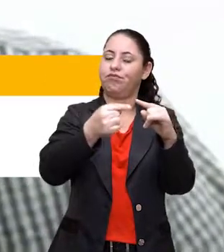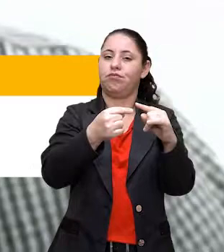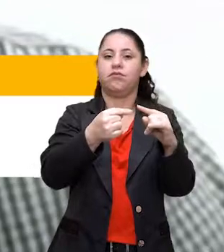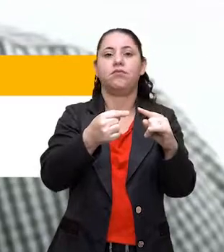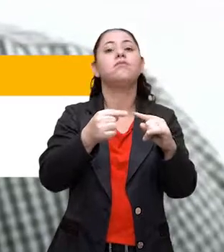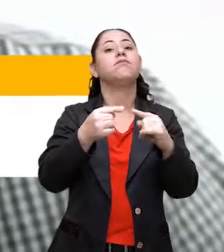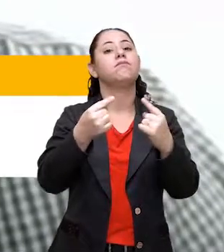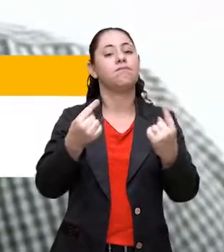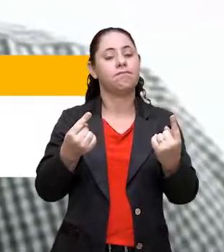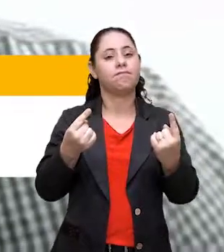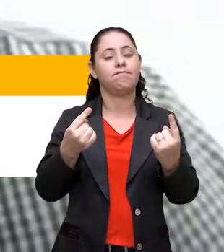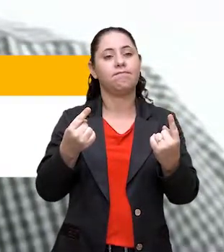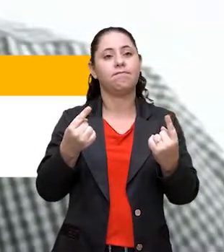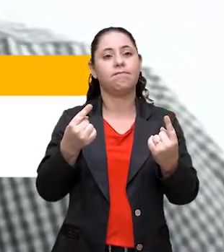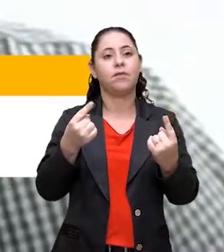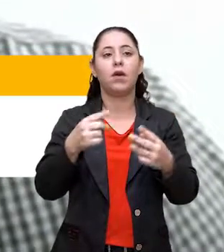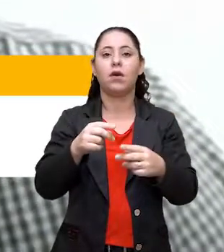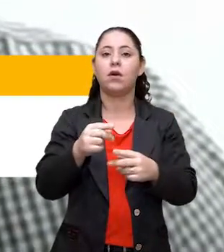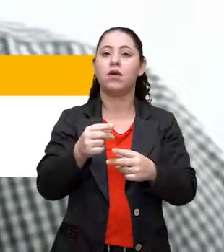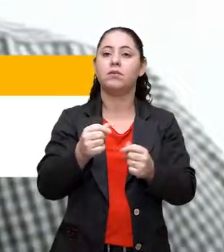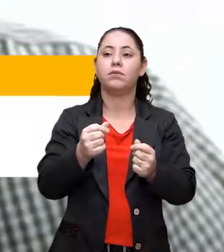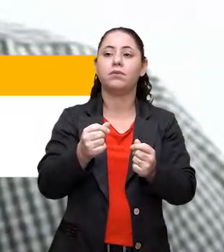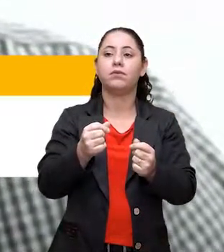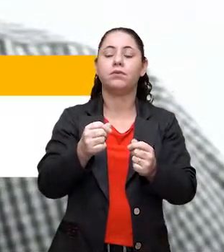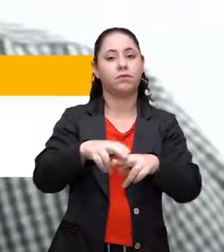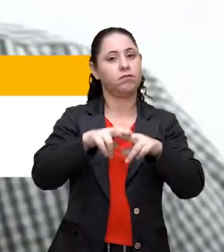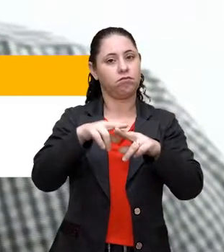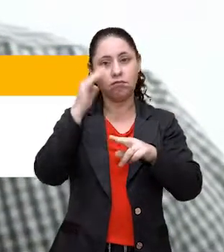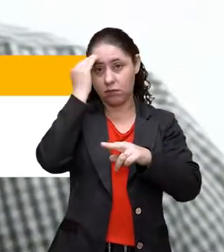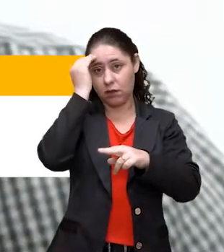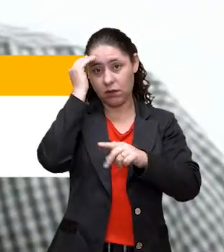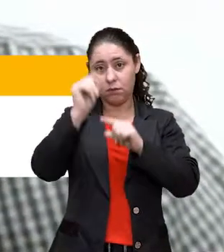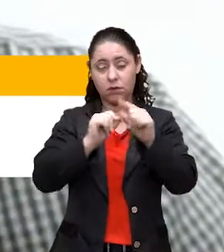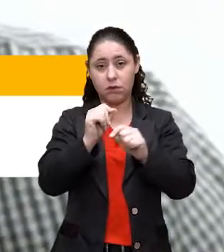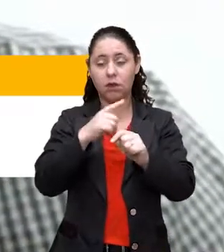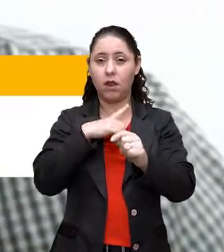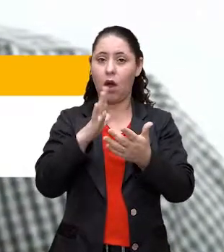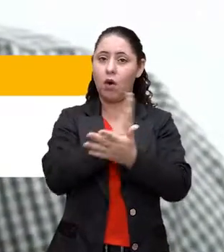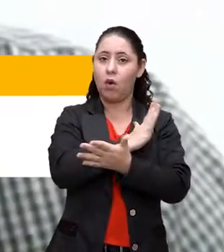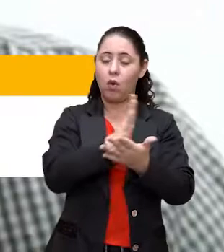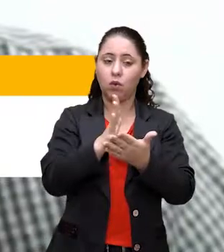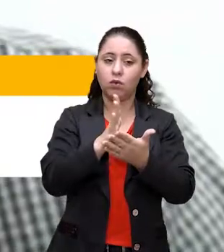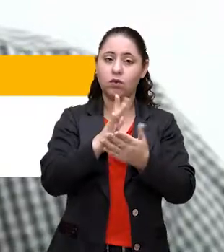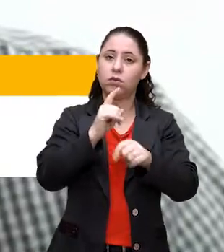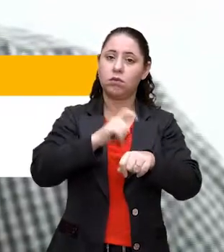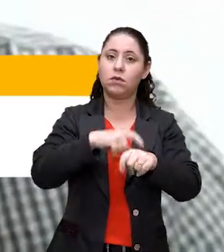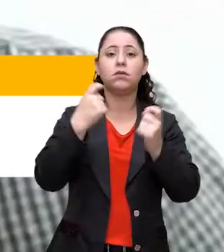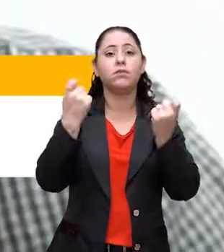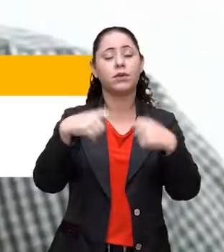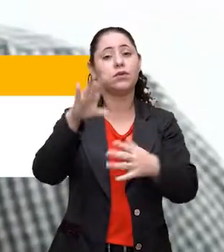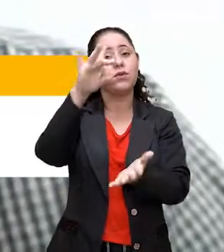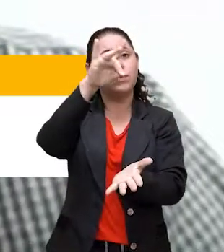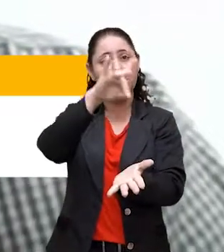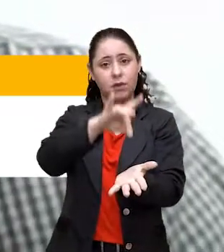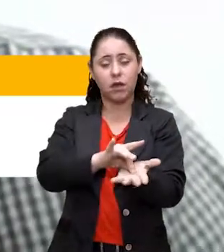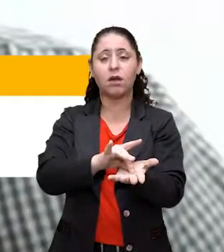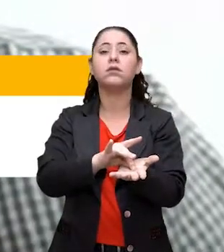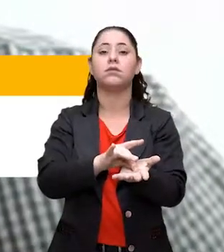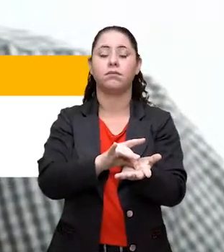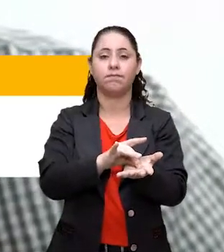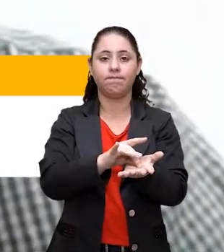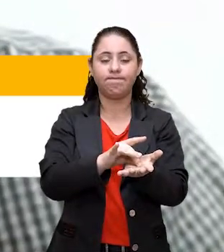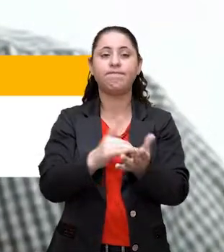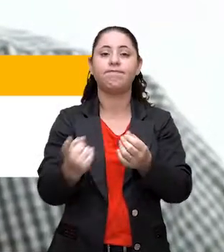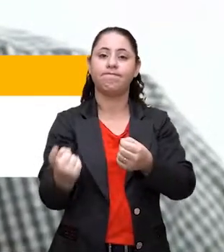né? E nós entendemos que há algumas situações em que realmente